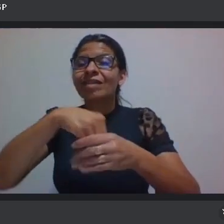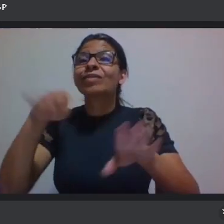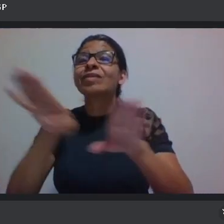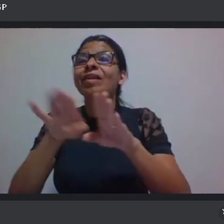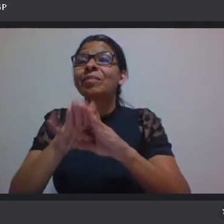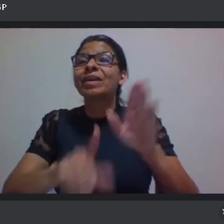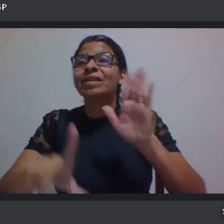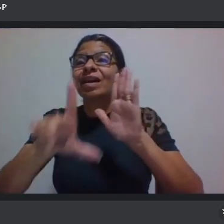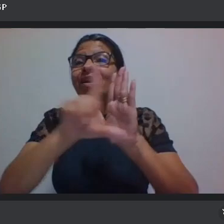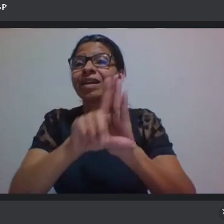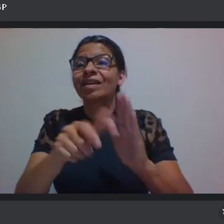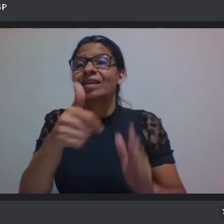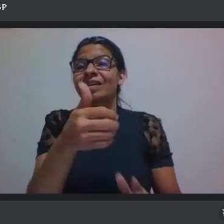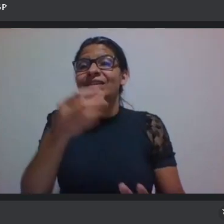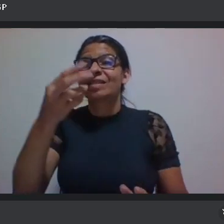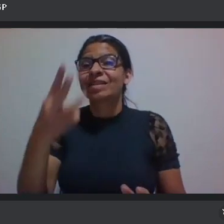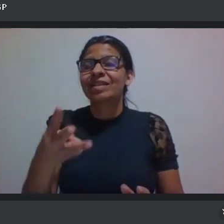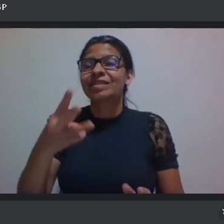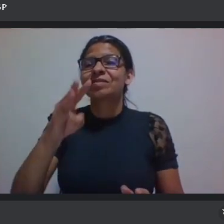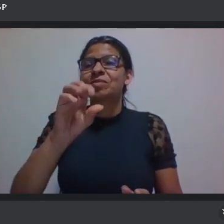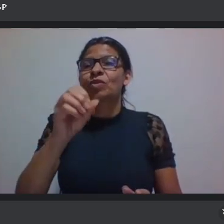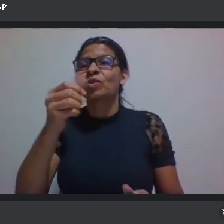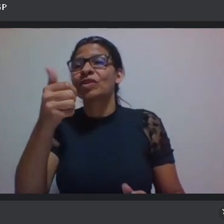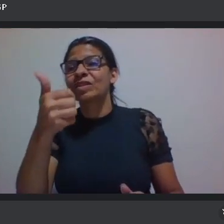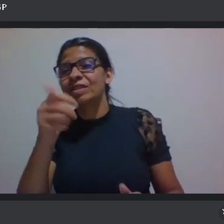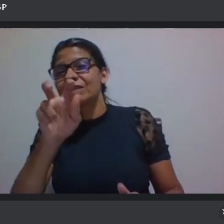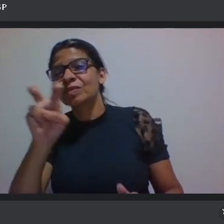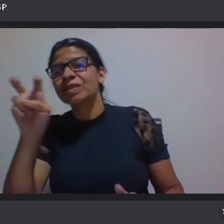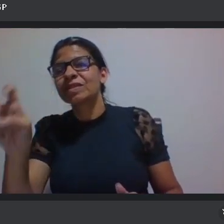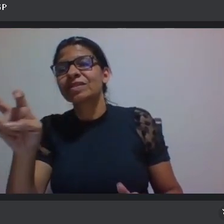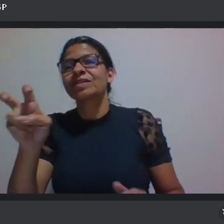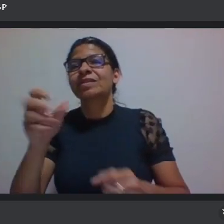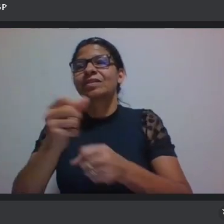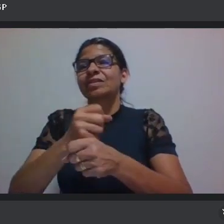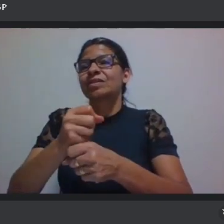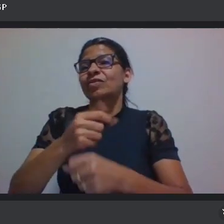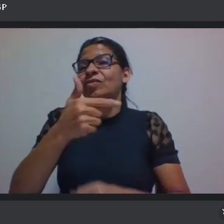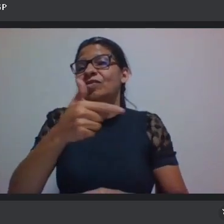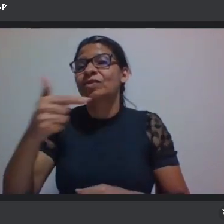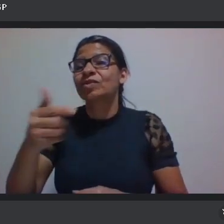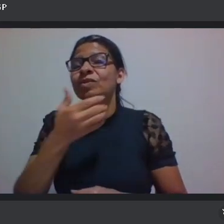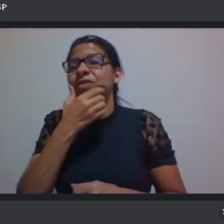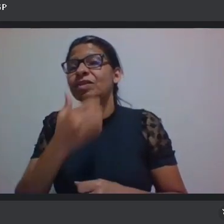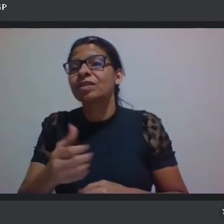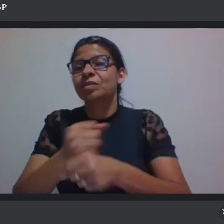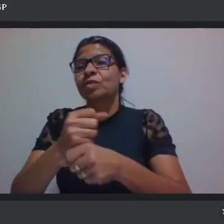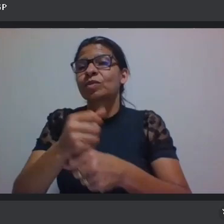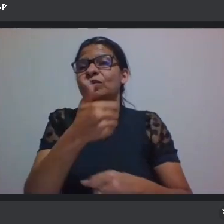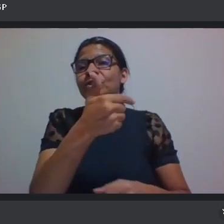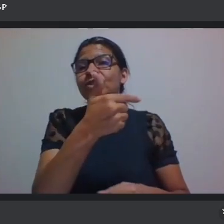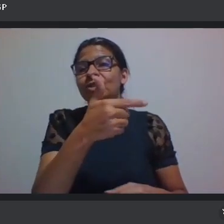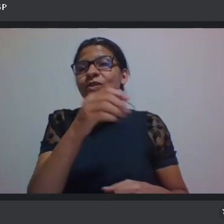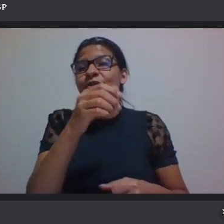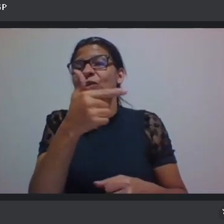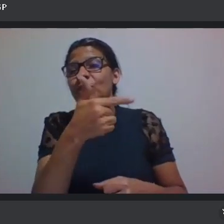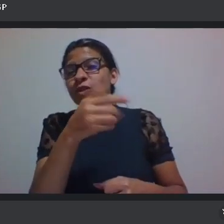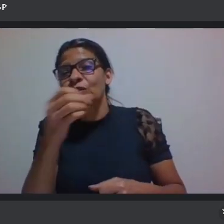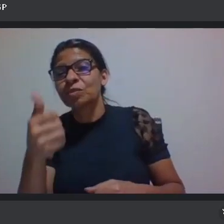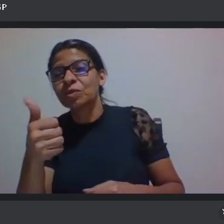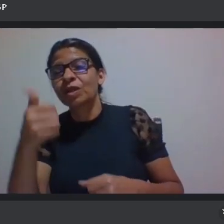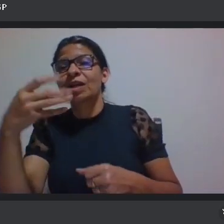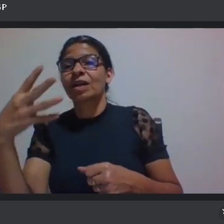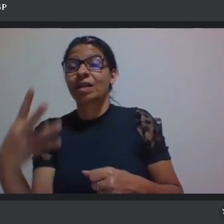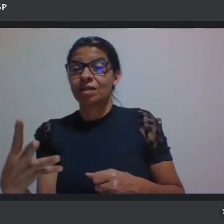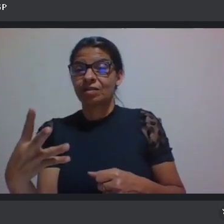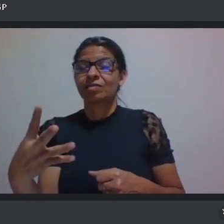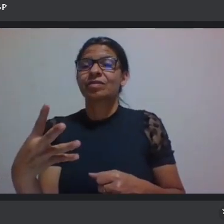13.055, de 22 de dezembro de 2014. E é uma lei que institui o Dia Nacional da Língua Brasileira de